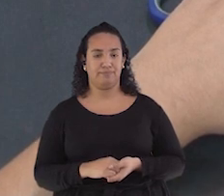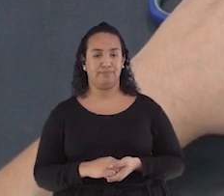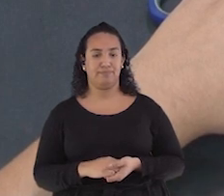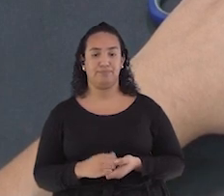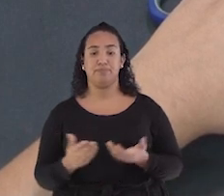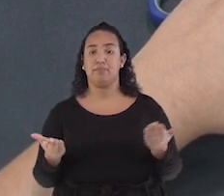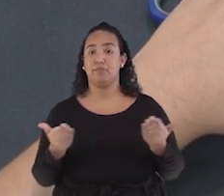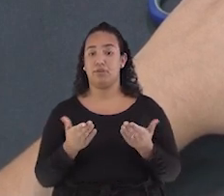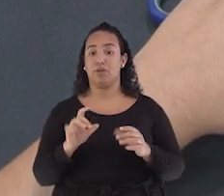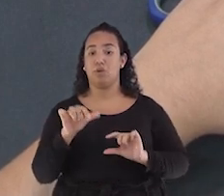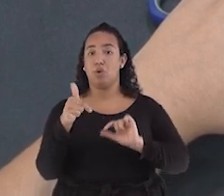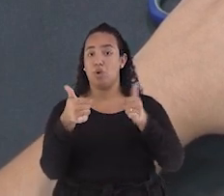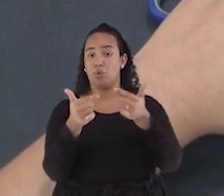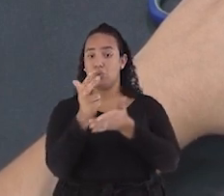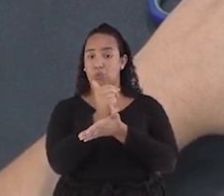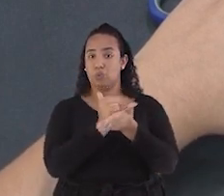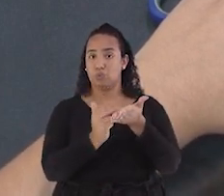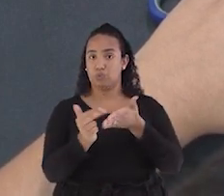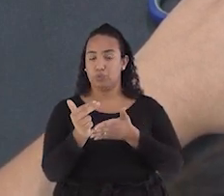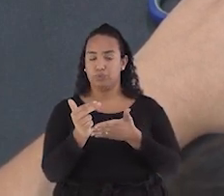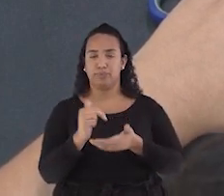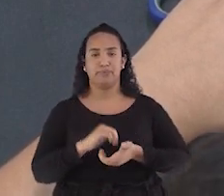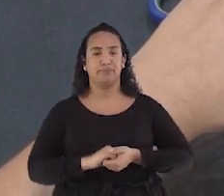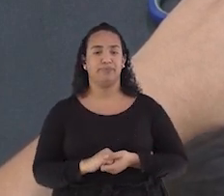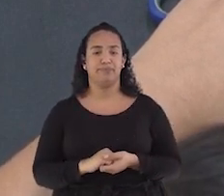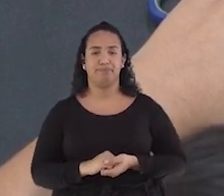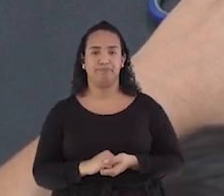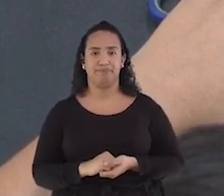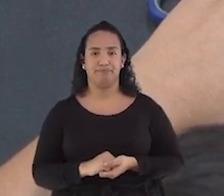E agora a gente vai fazer as outras camadas.